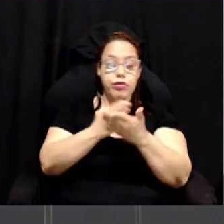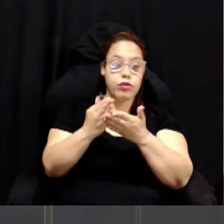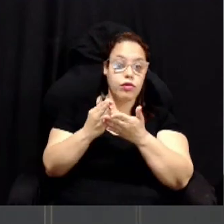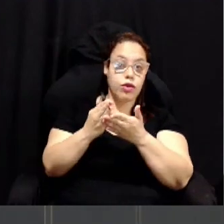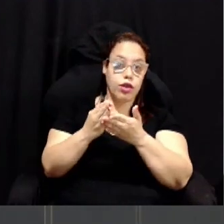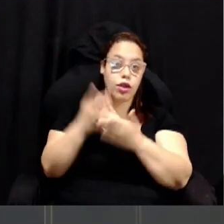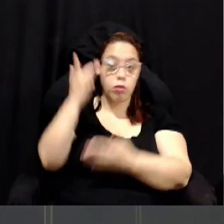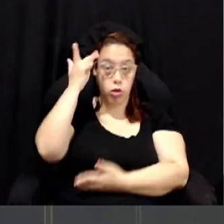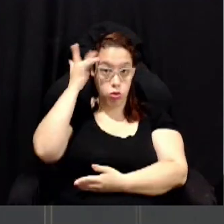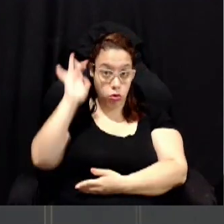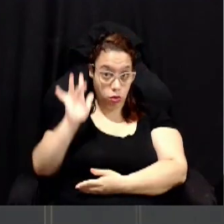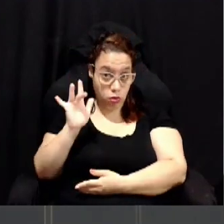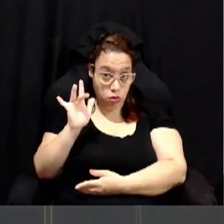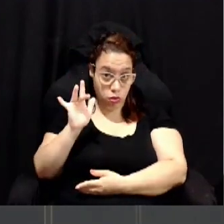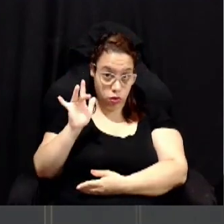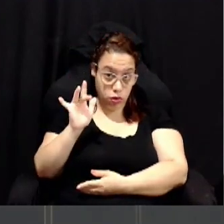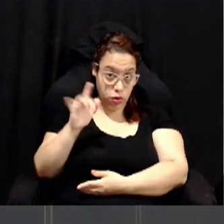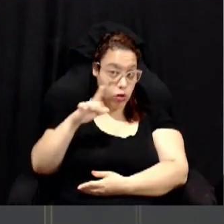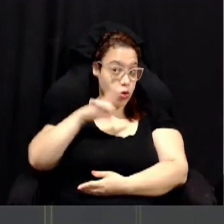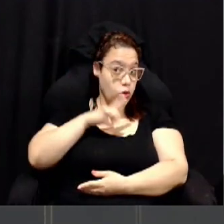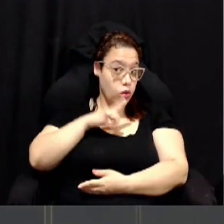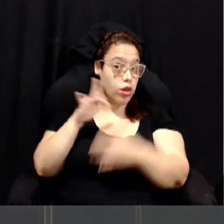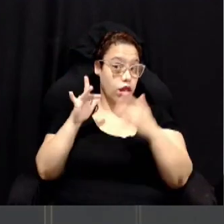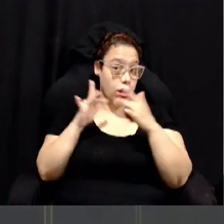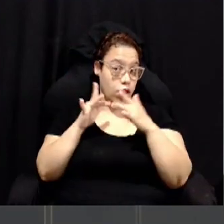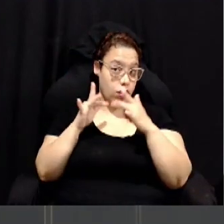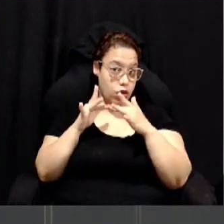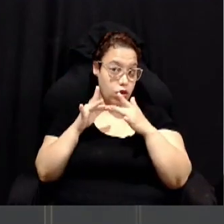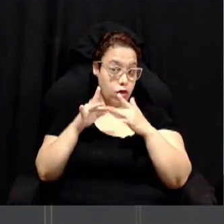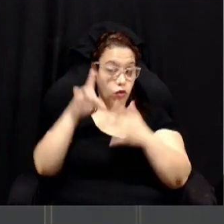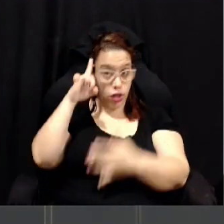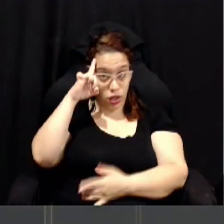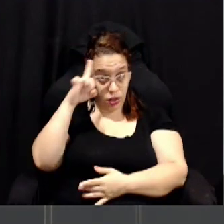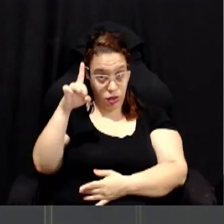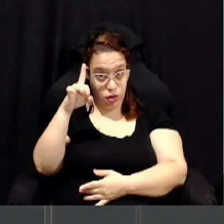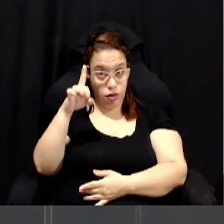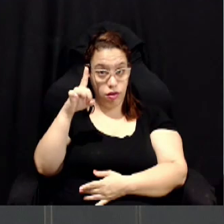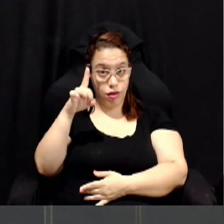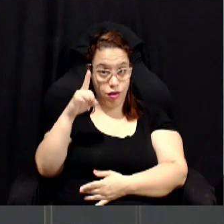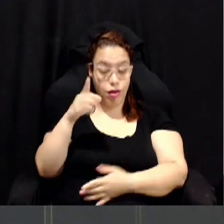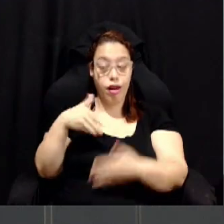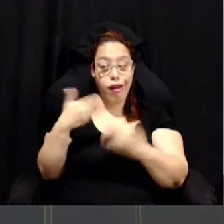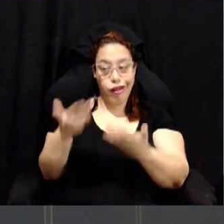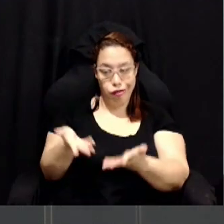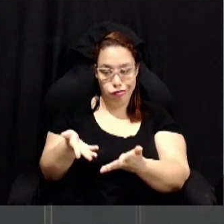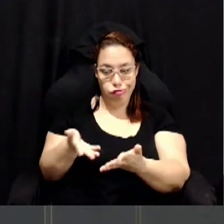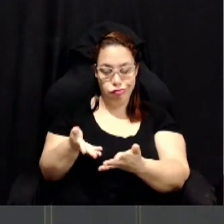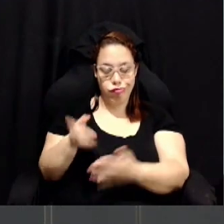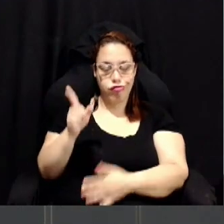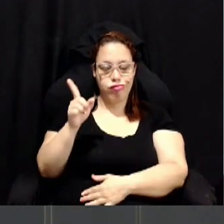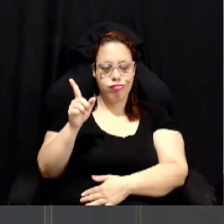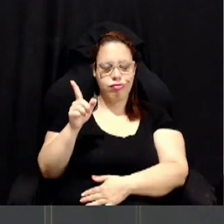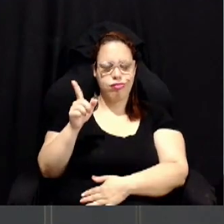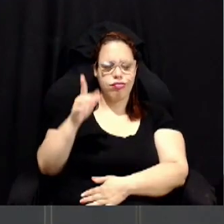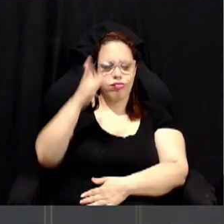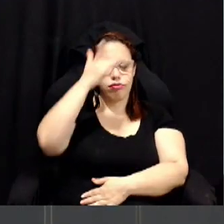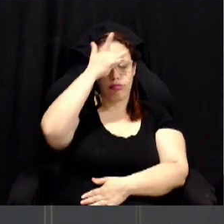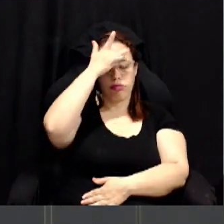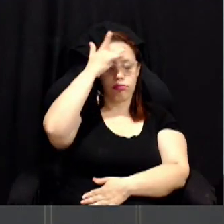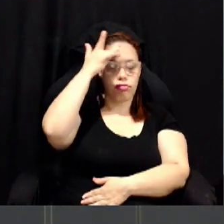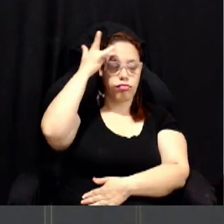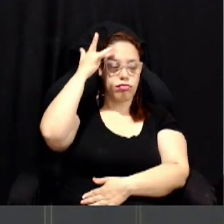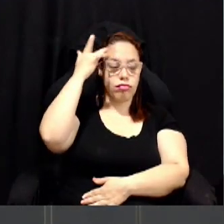partir do momento que você tem o contato, aí você é obrigado a saber, você é obrigado a lidar. Né? Porque é uma pessoa que está ali, que precisa